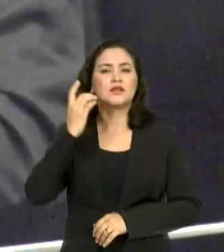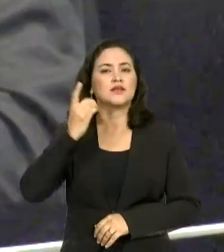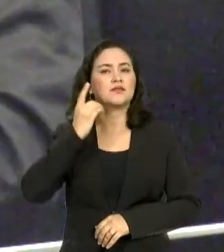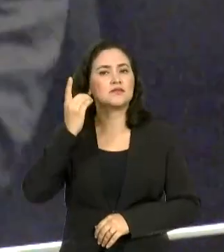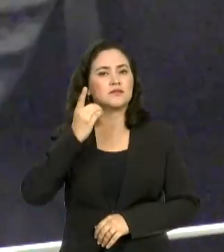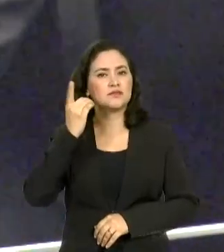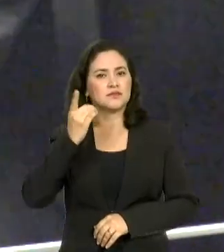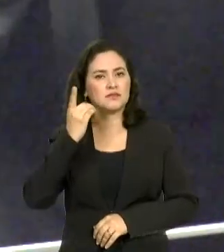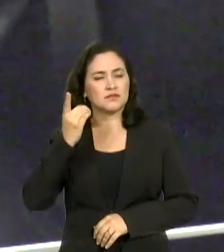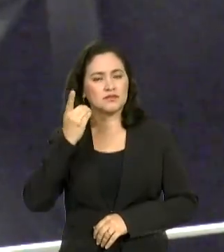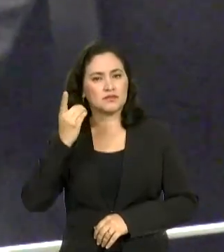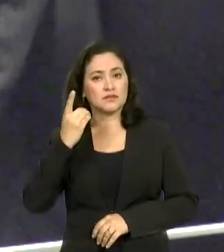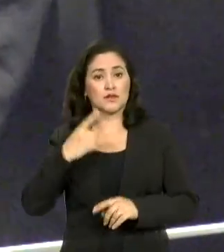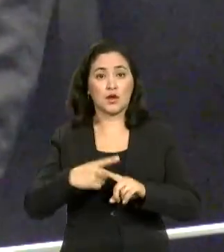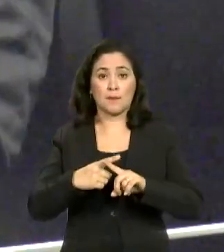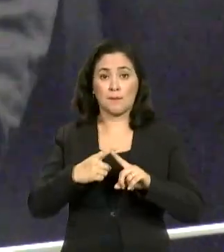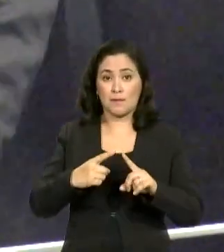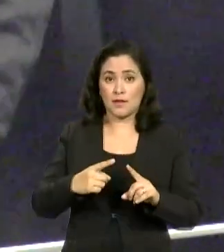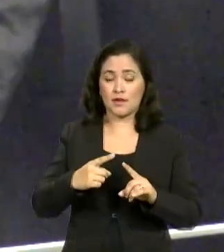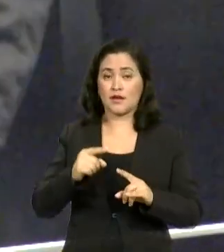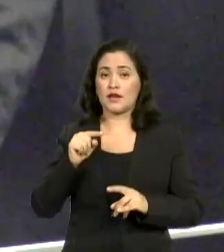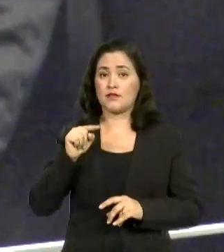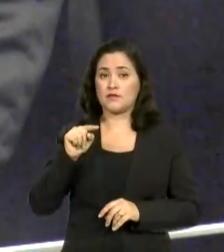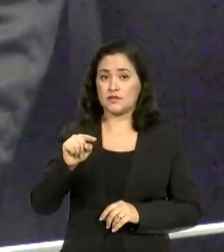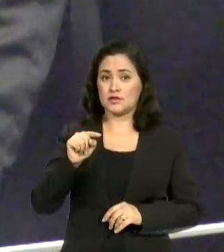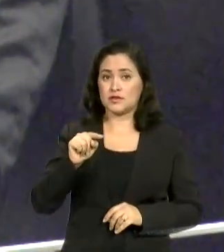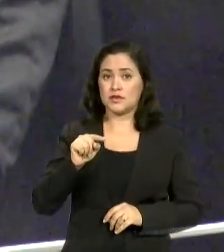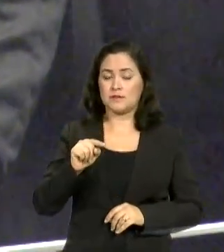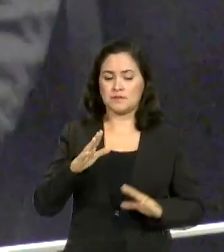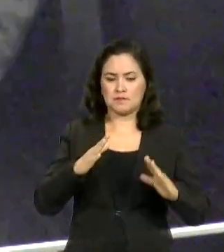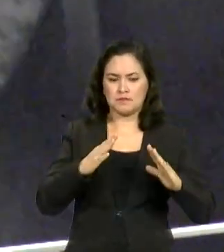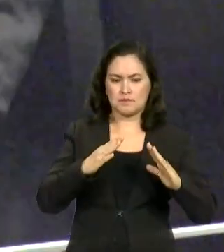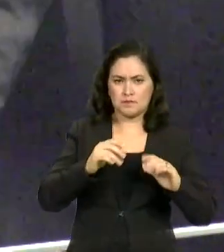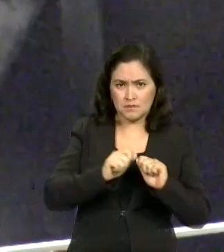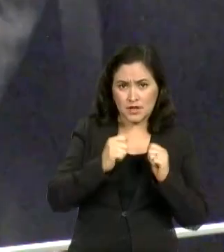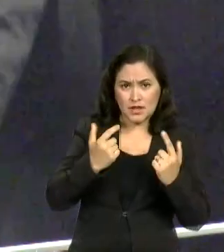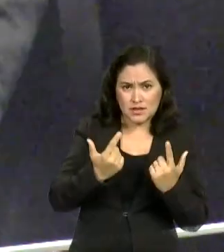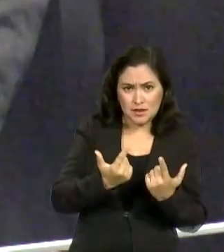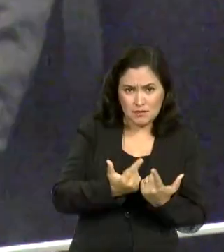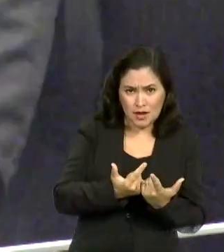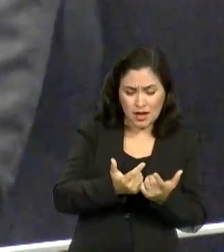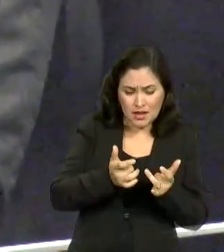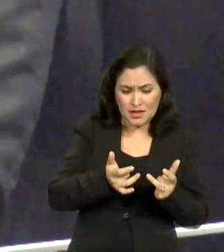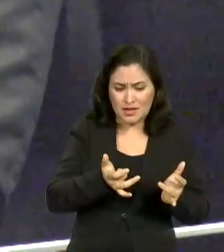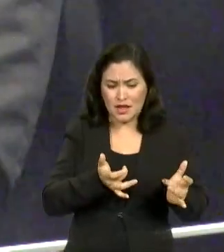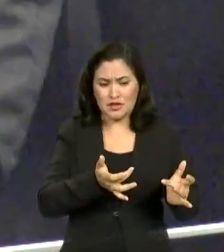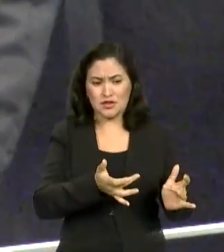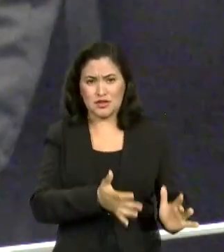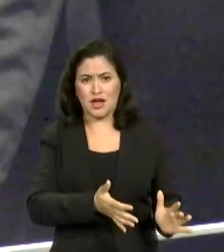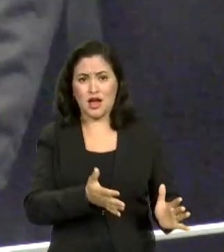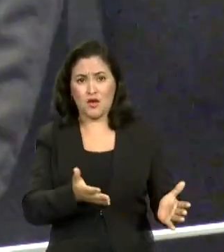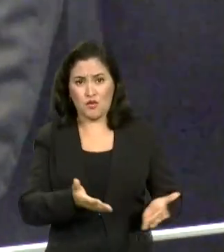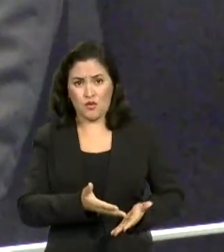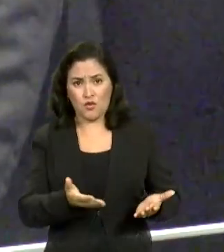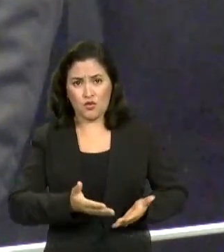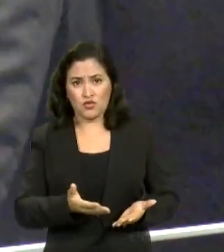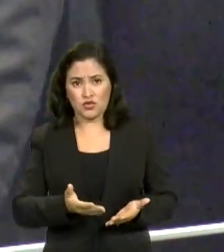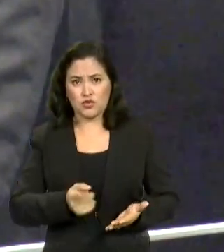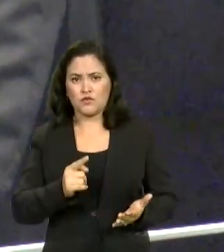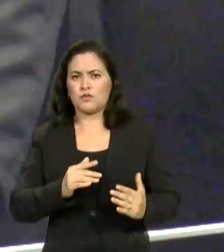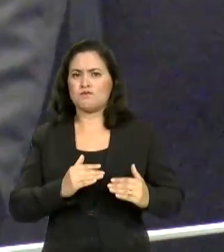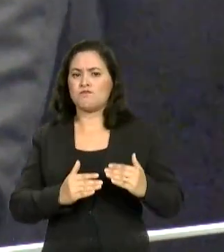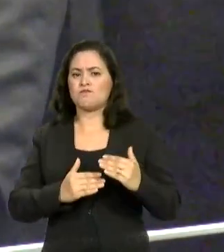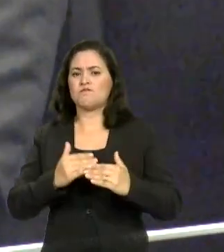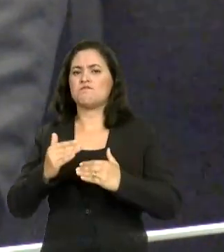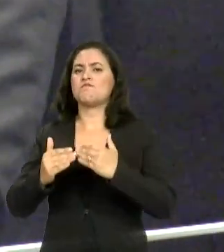deputado, mas você sai desta casa hoje muito maior do que você entrou. E tenho a certeza que